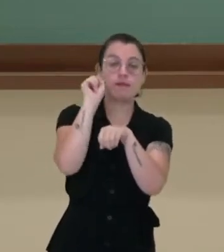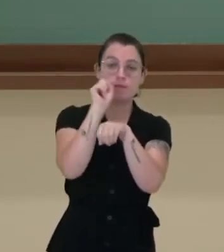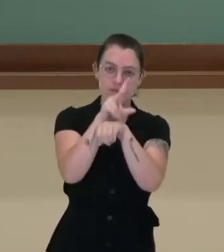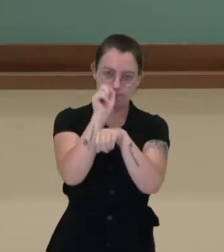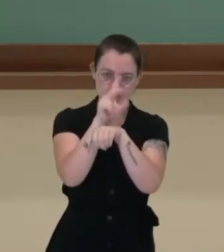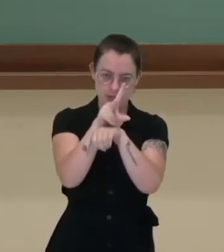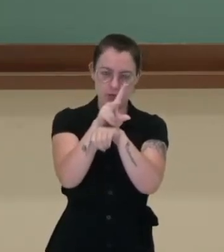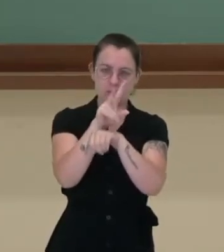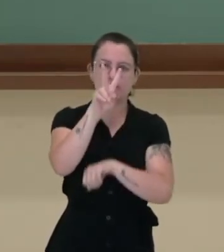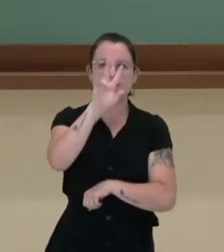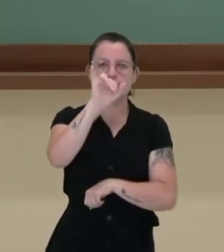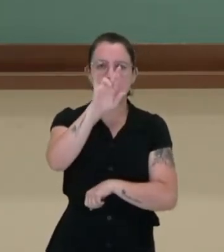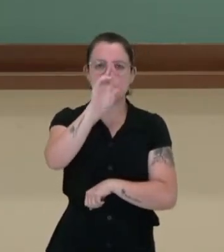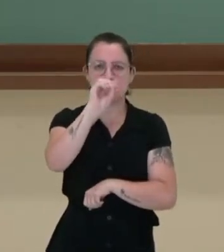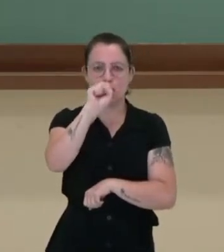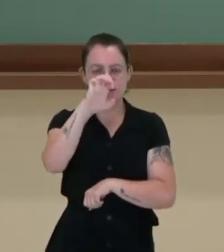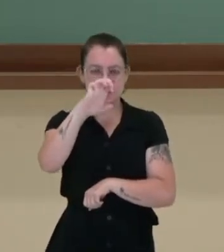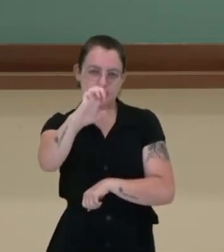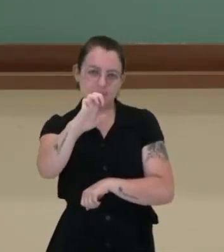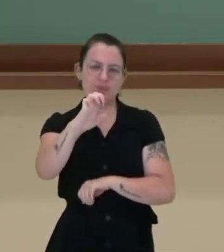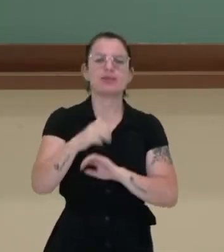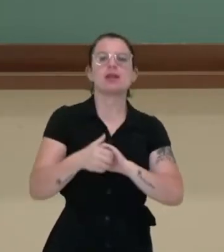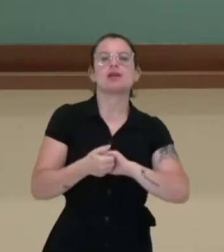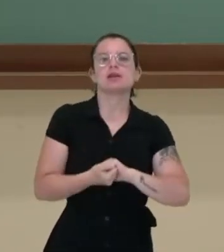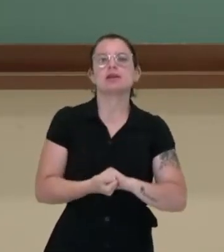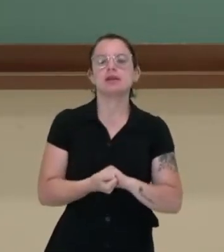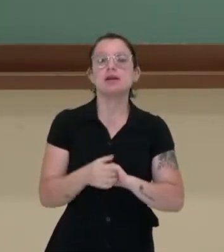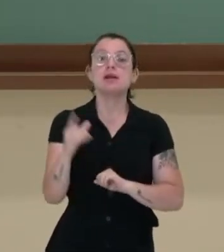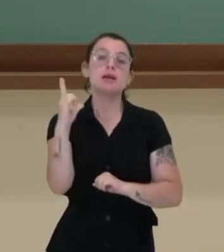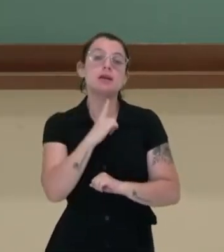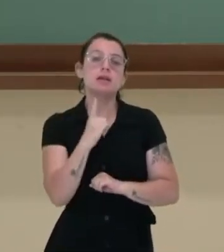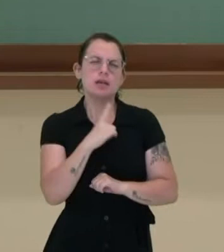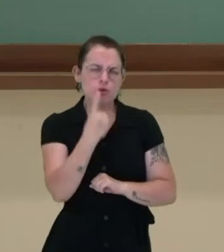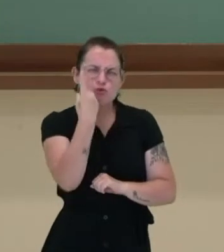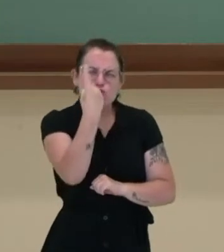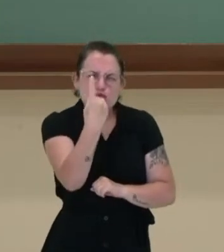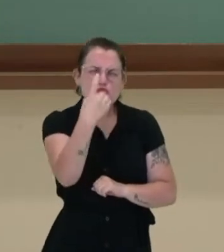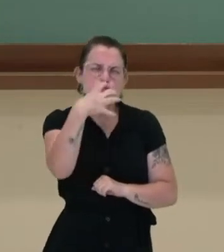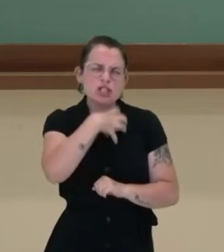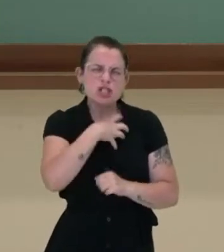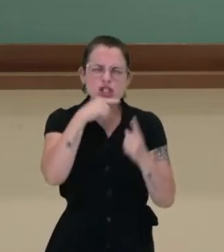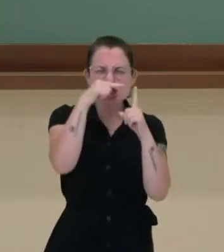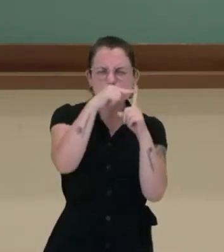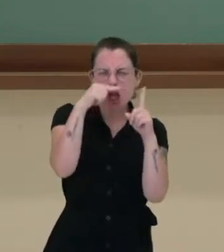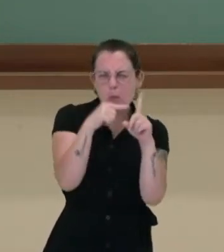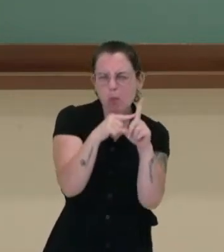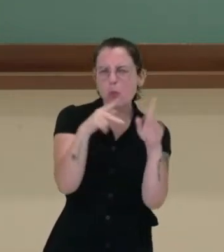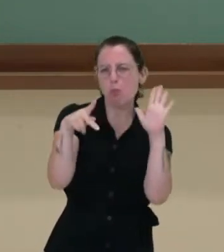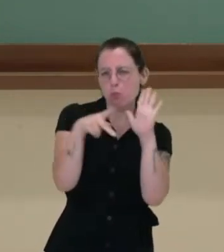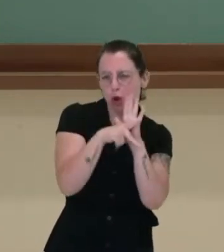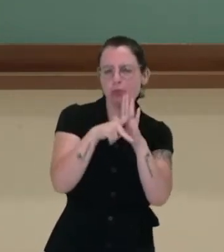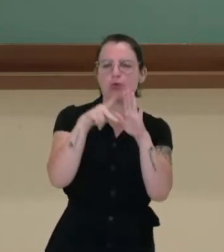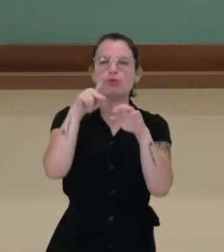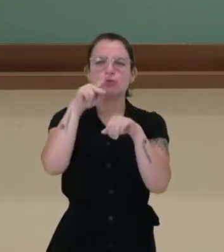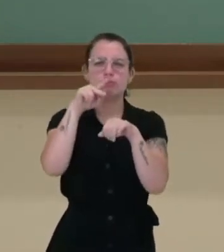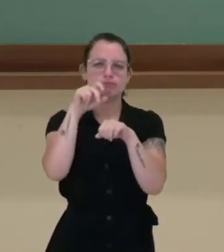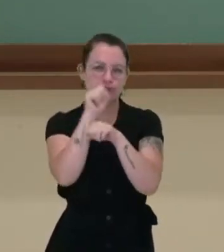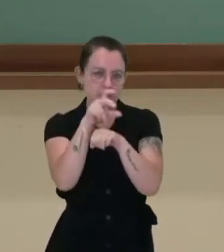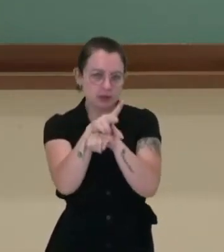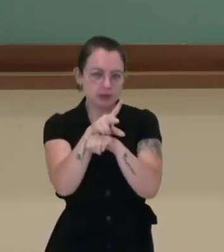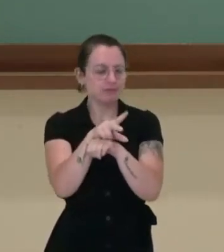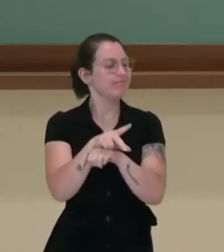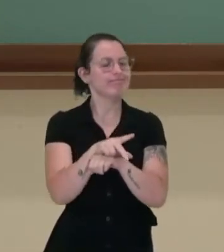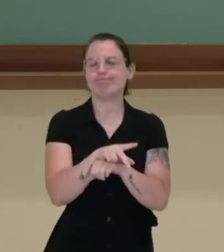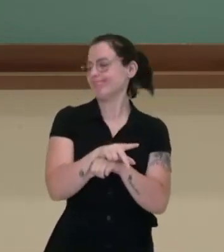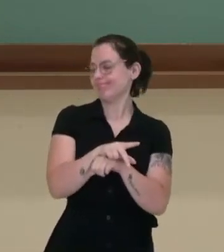por vírus. Tem um tipo de vírus só, professora? Não, infelizmente, temos